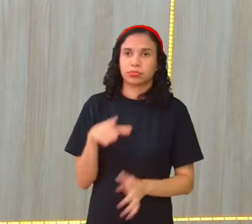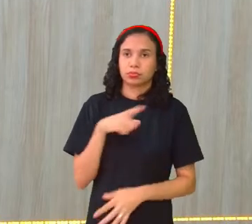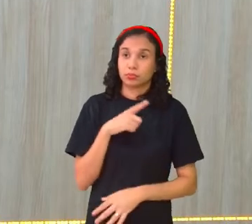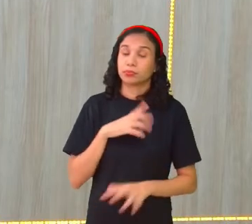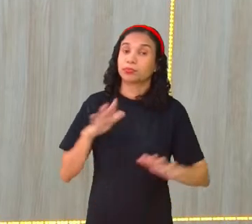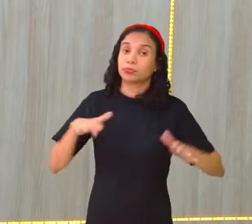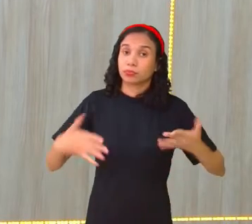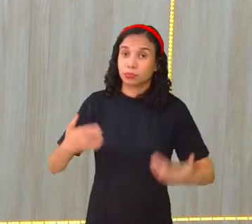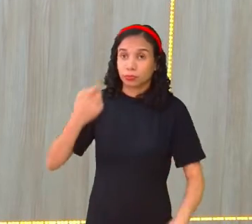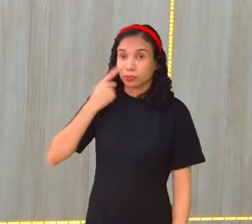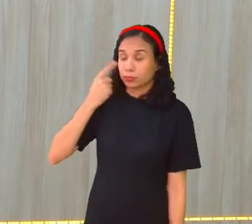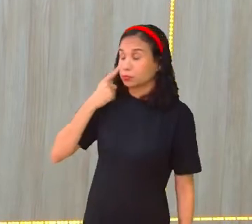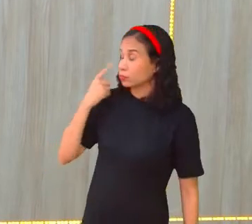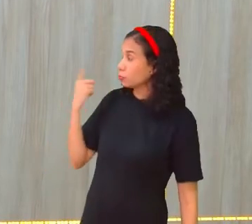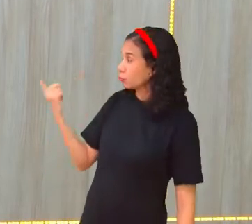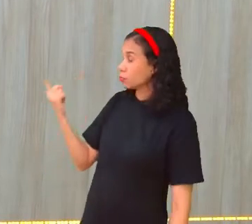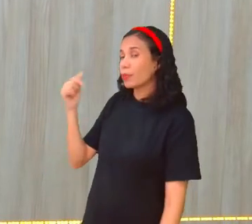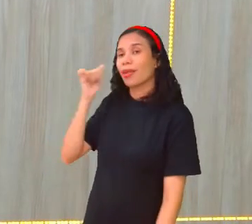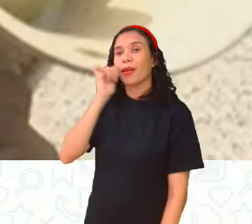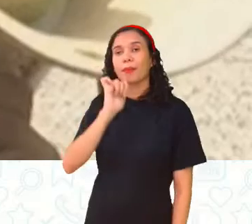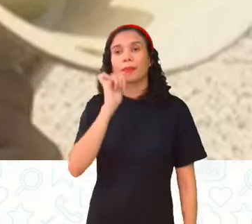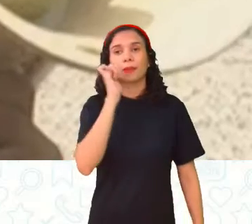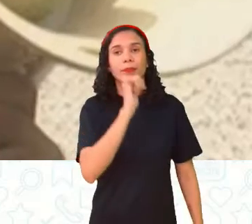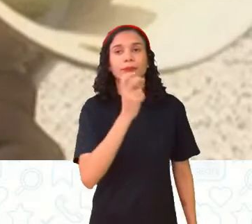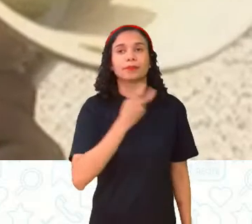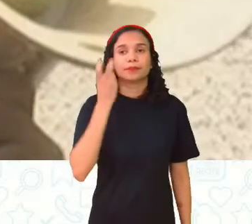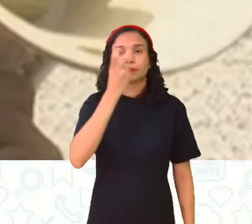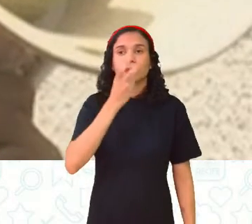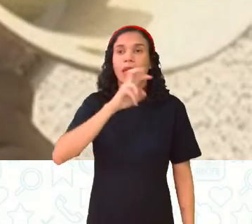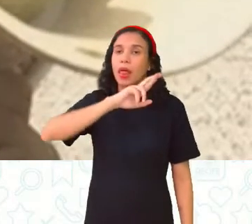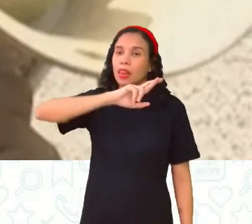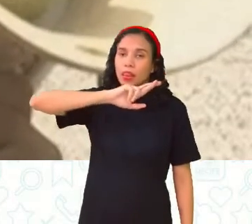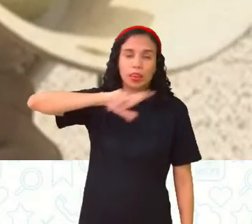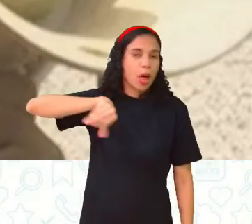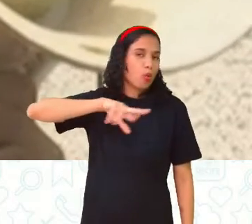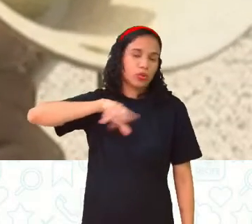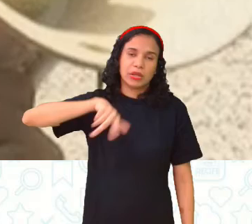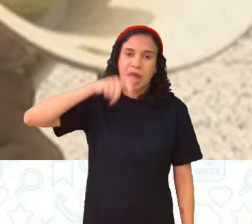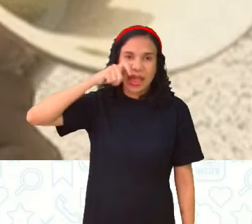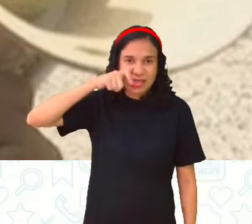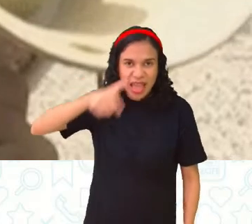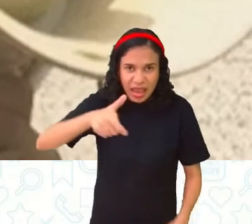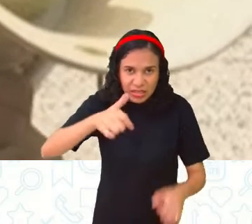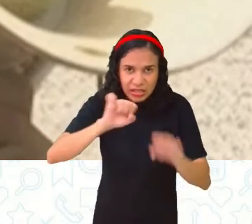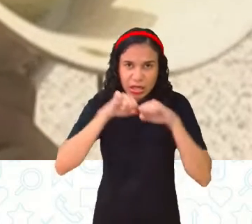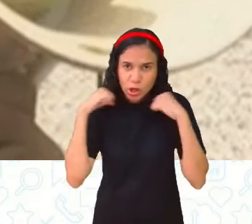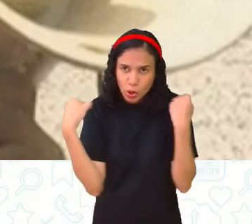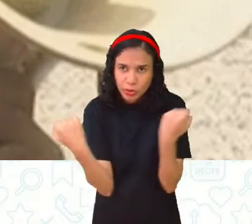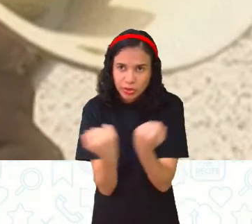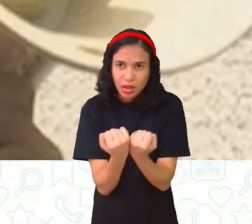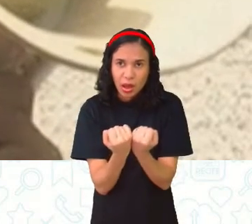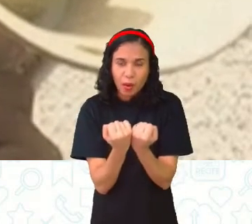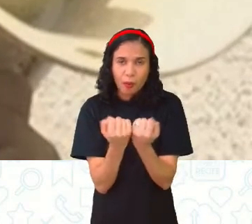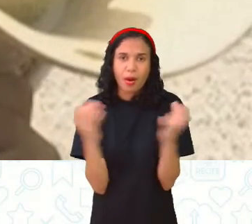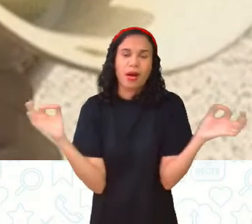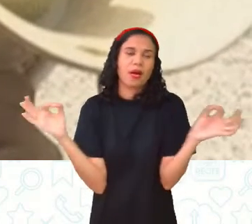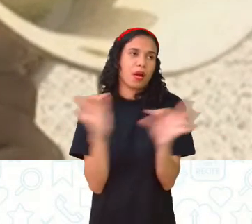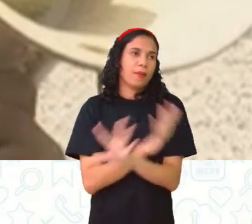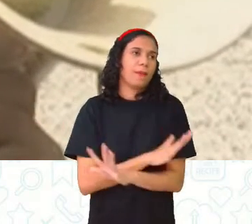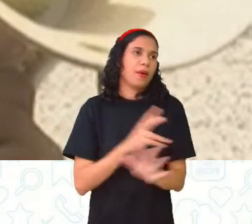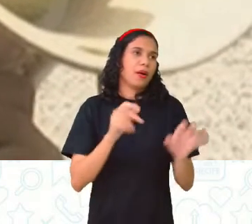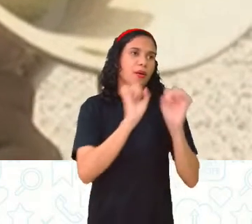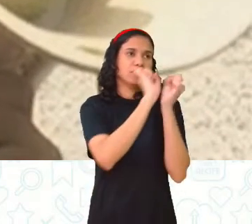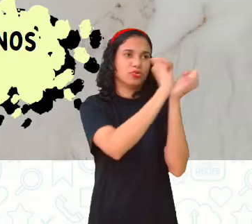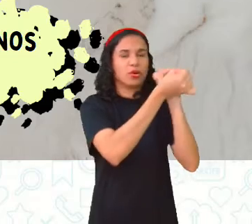certo? Então vejam aí o que é que essa garotinha está falando. Não havia interesse da sociedade por fim dessa